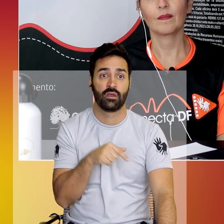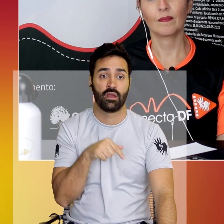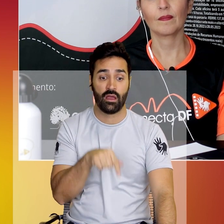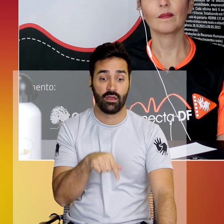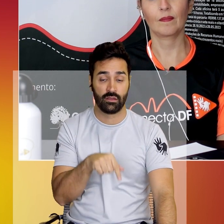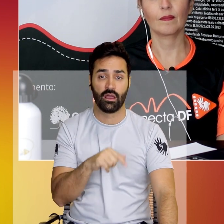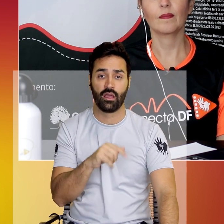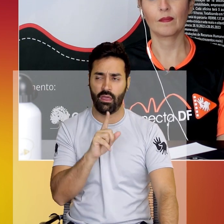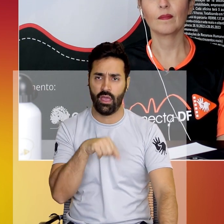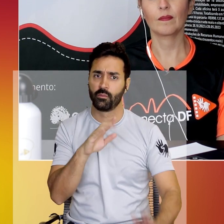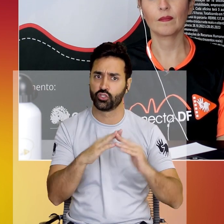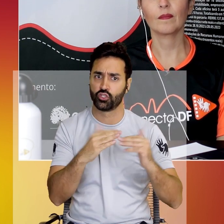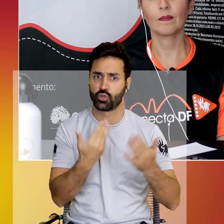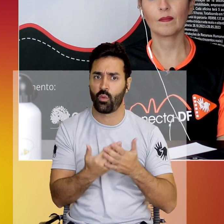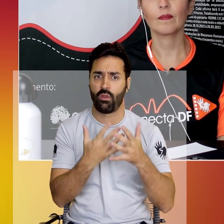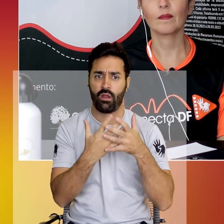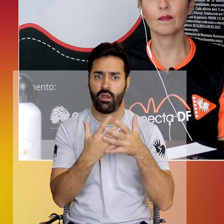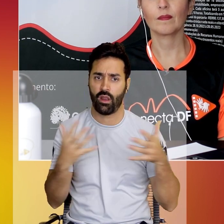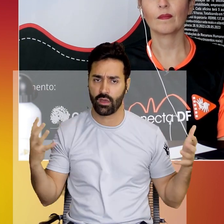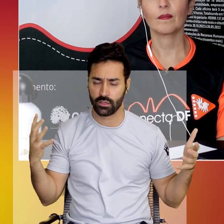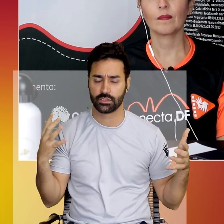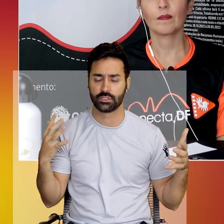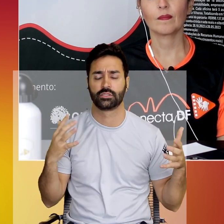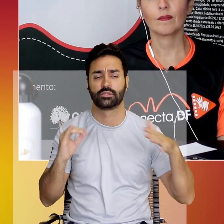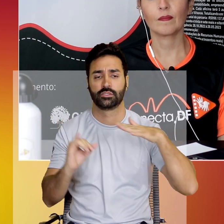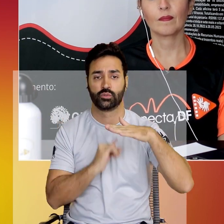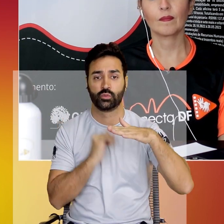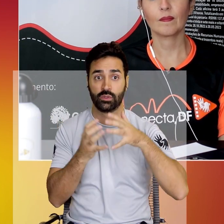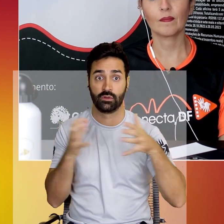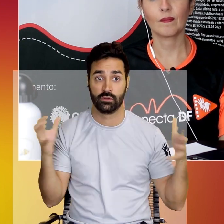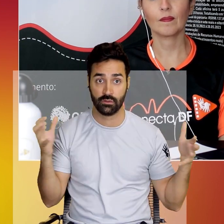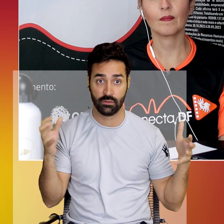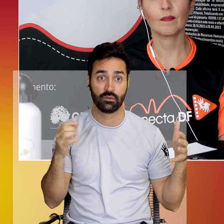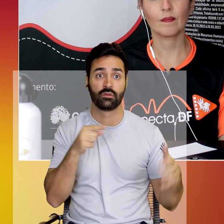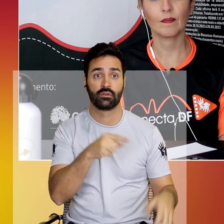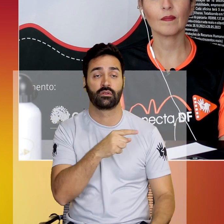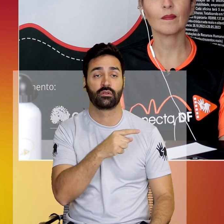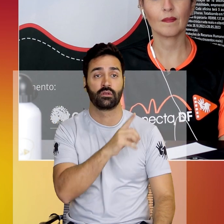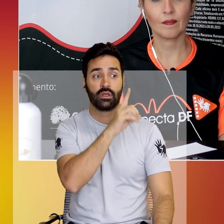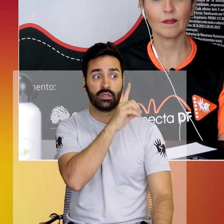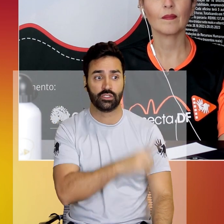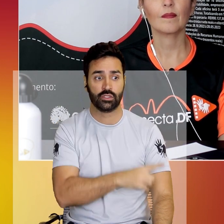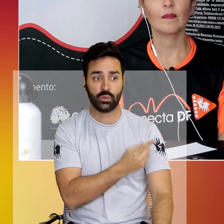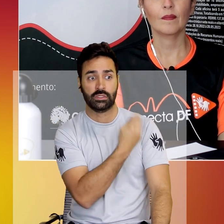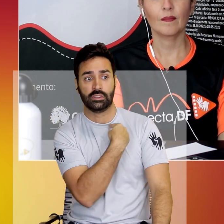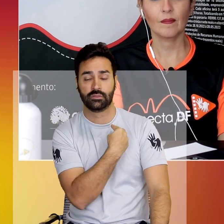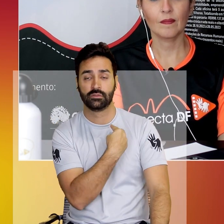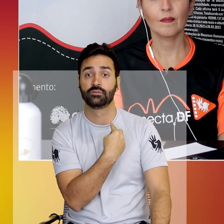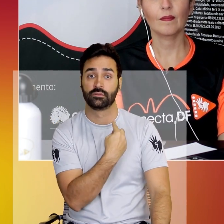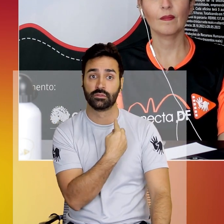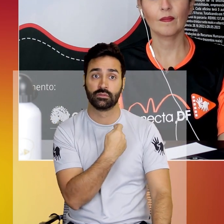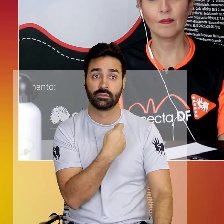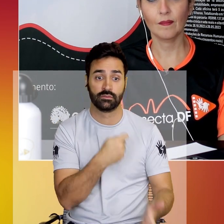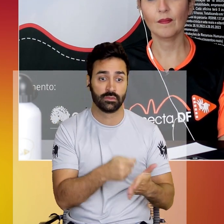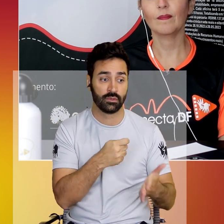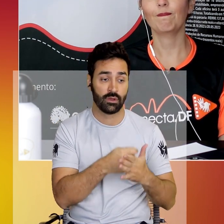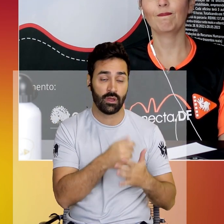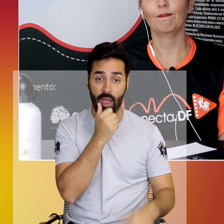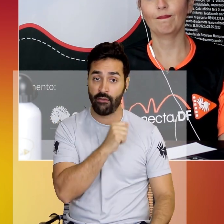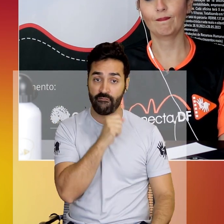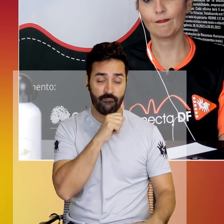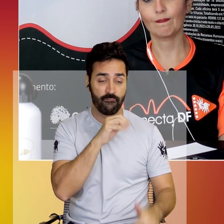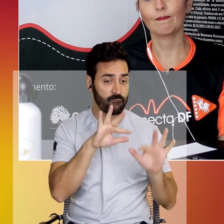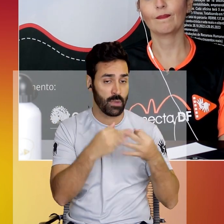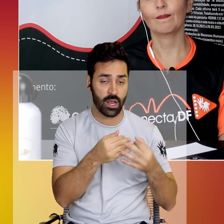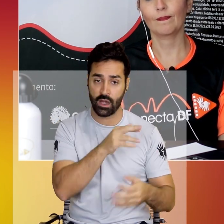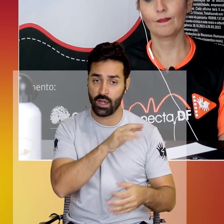grande, e aí ela me chamou a atenção, né? Não, a mãe não quer, a família não